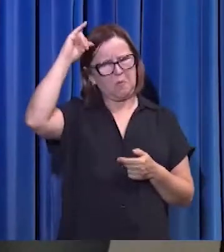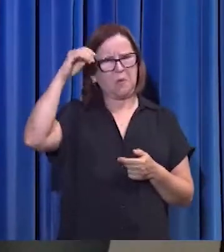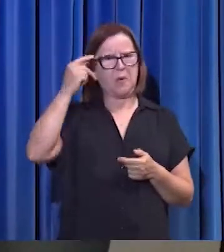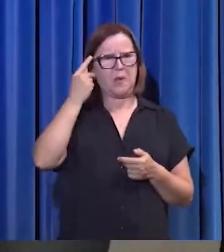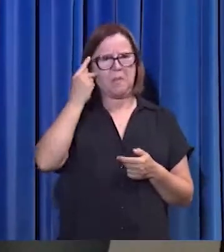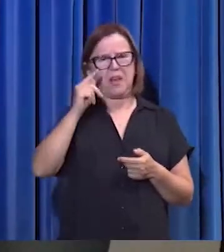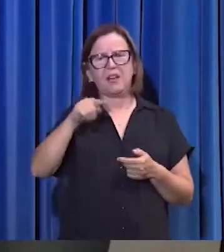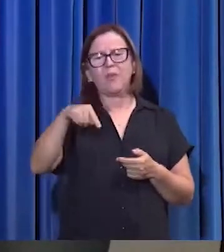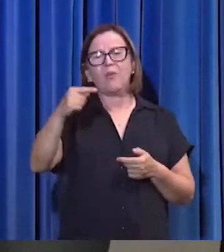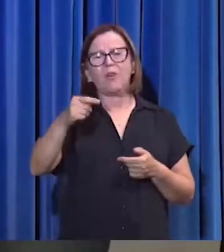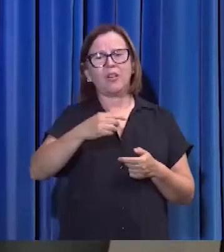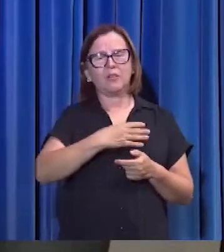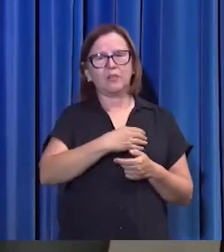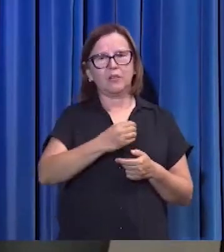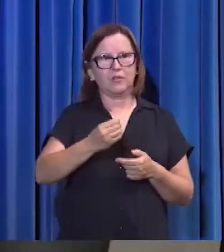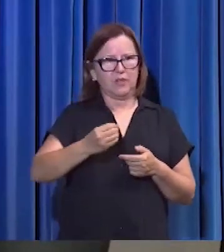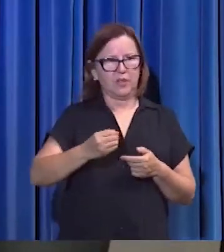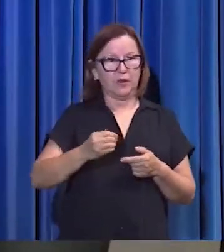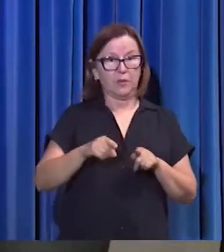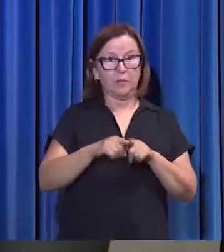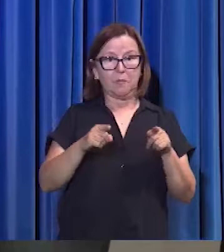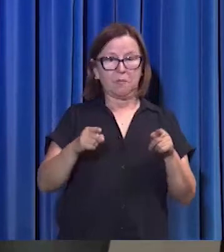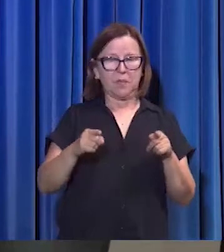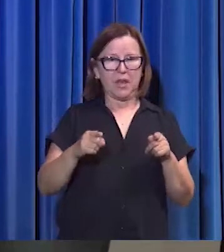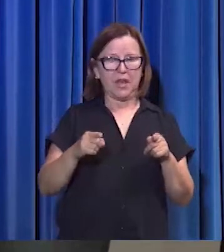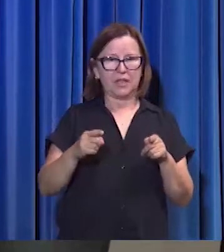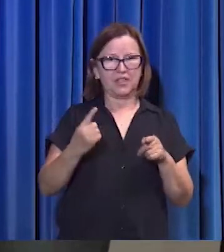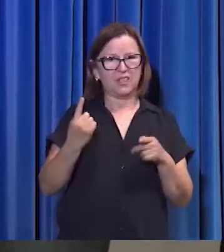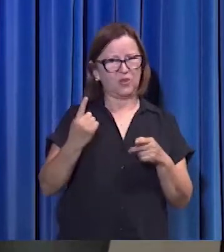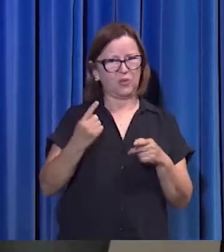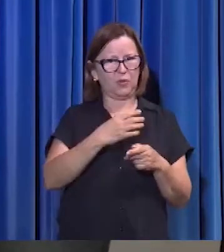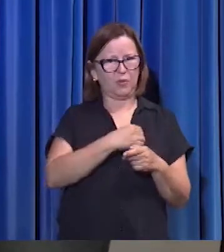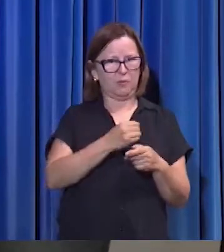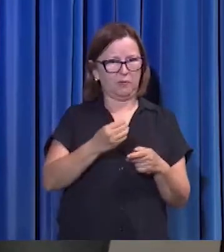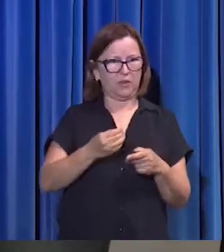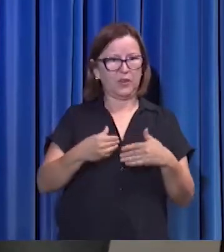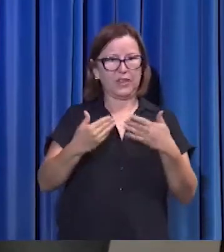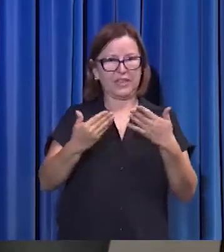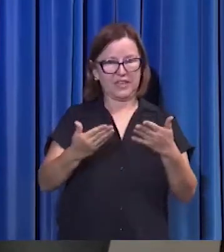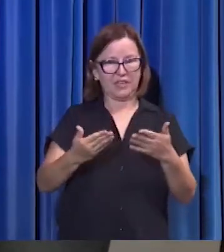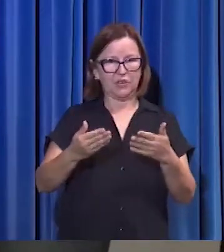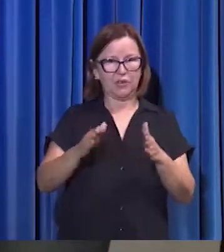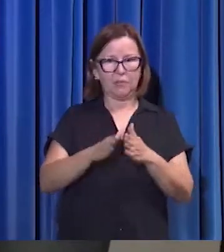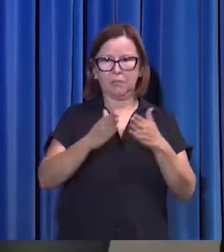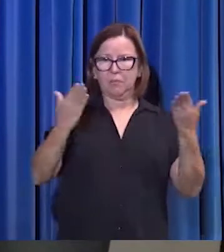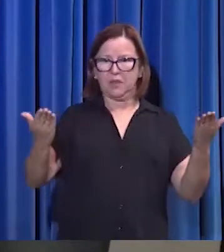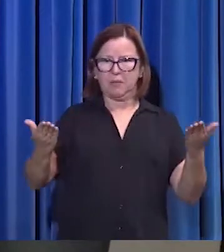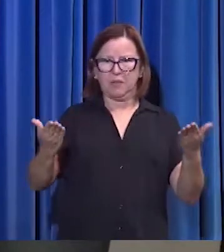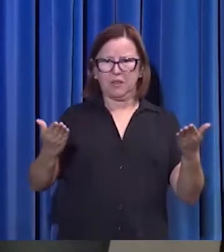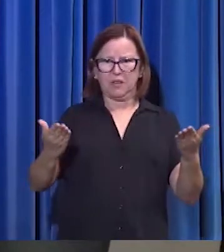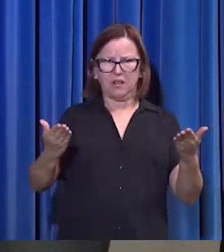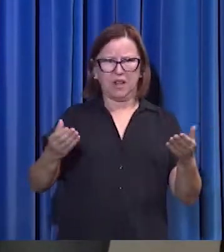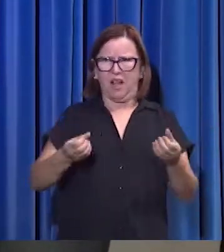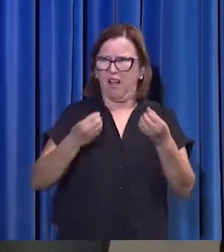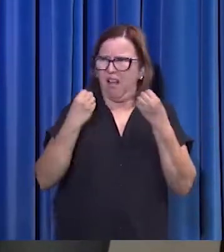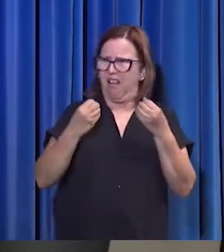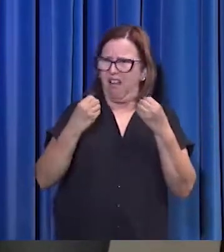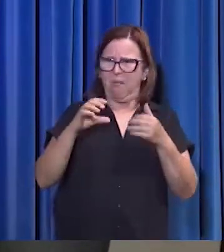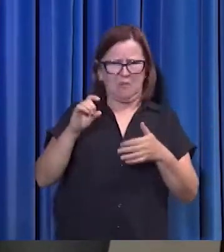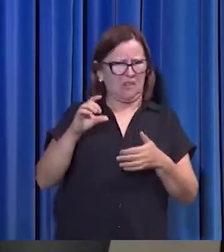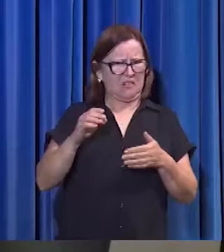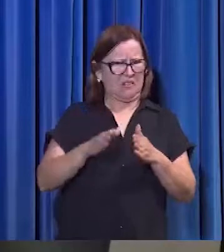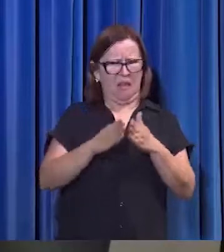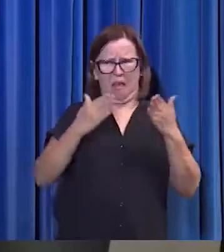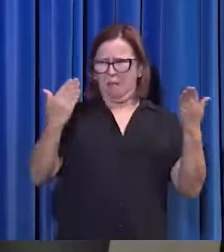filho ele deixou uma Bíblia. O filho ficou tão indignado e ficou com raiva dos outros irmãos.